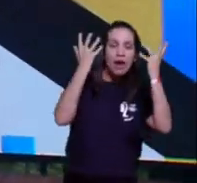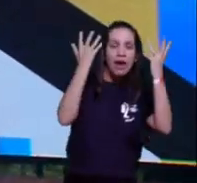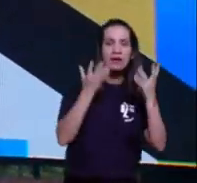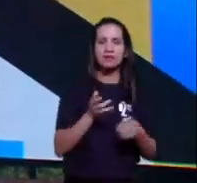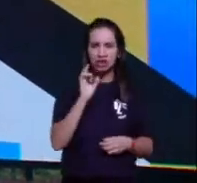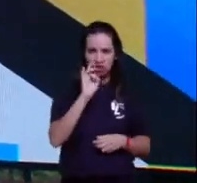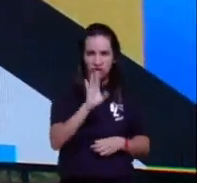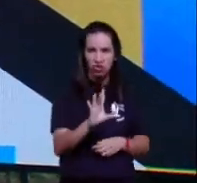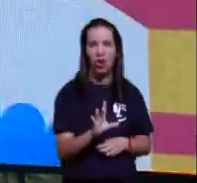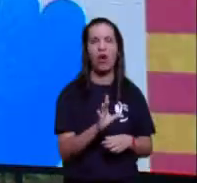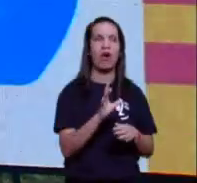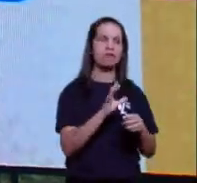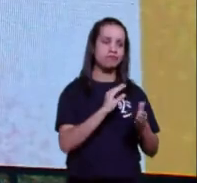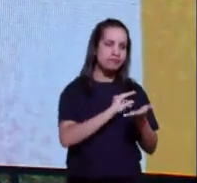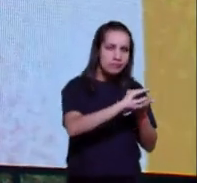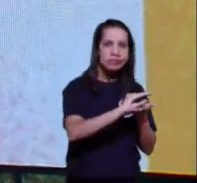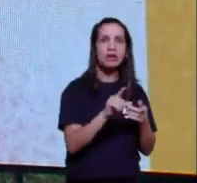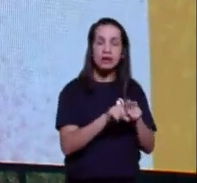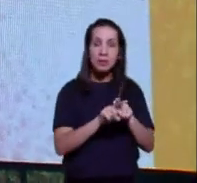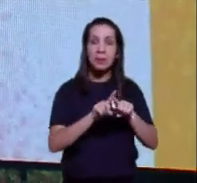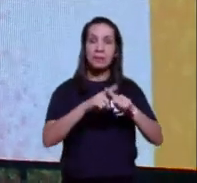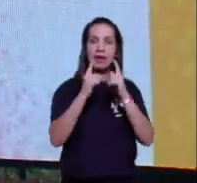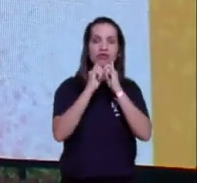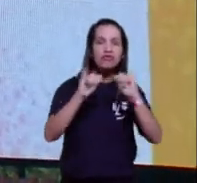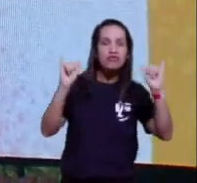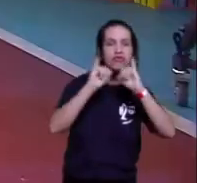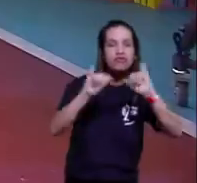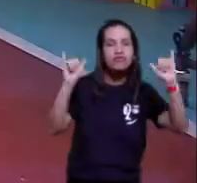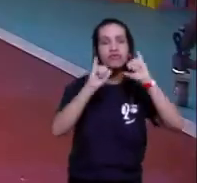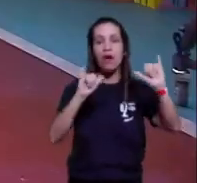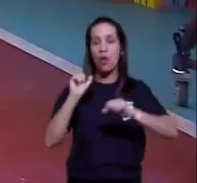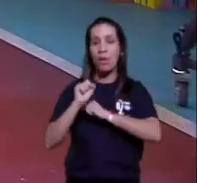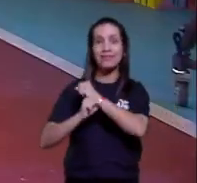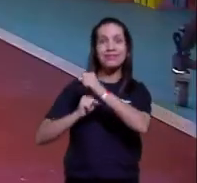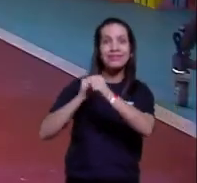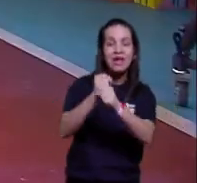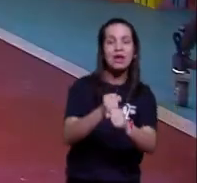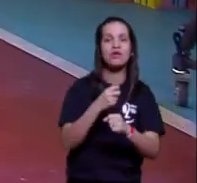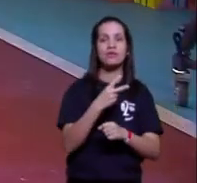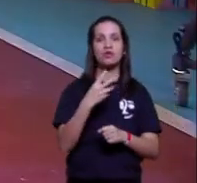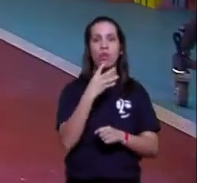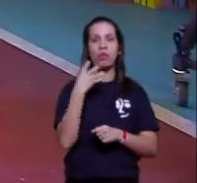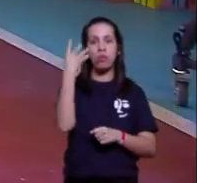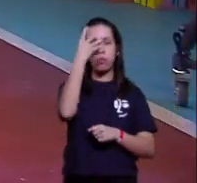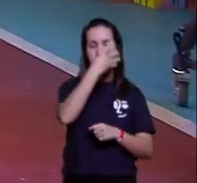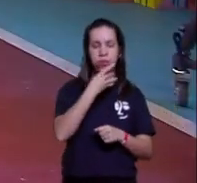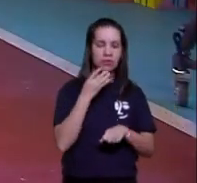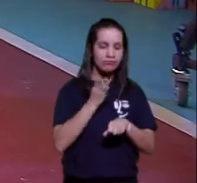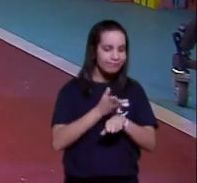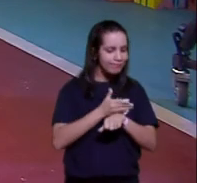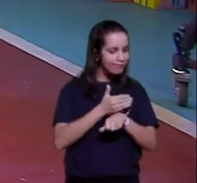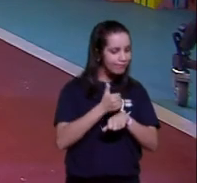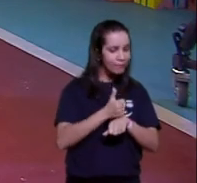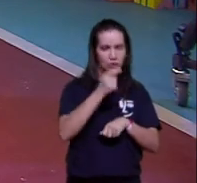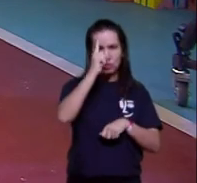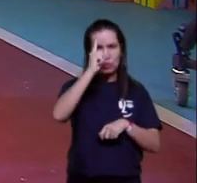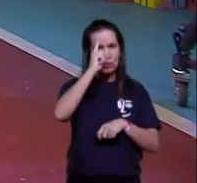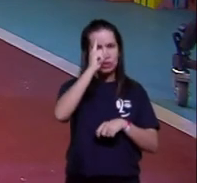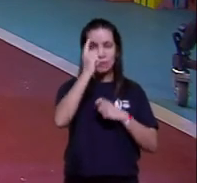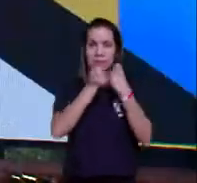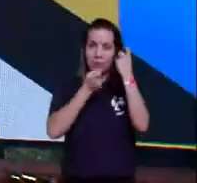isso, a divulgação de um trabalho que ele é o ano inteiro, 24 horas por dia, todos os dias, a preocupação. E agora